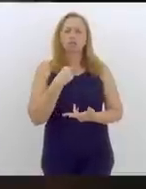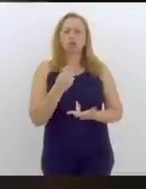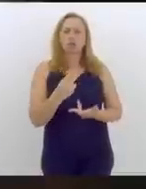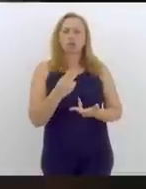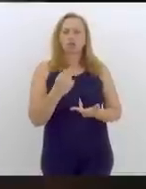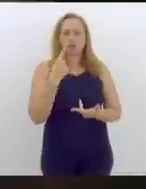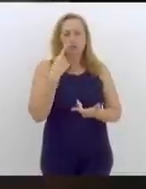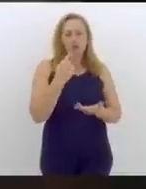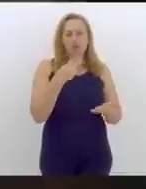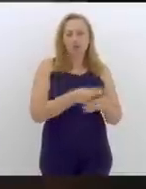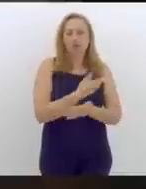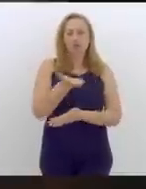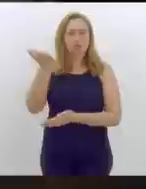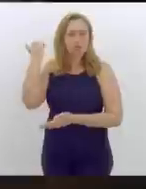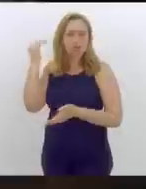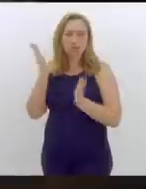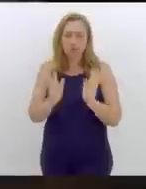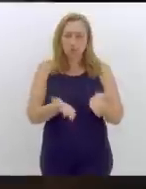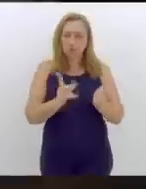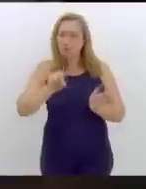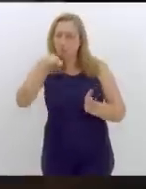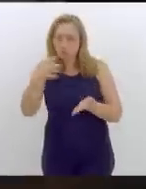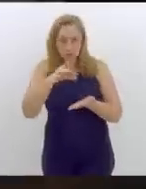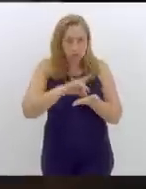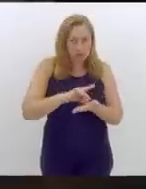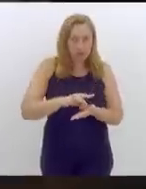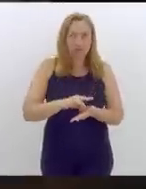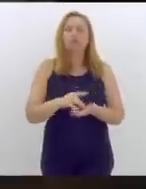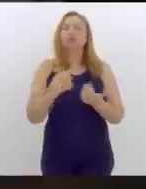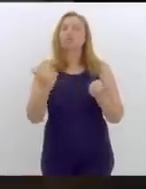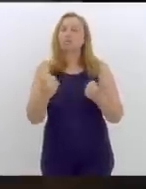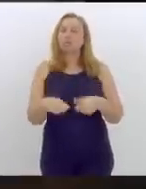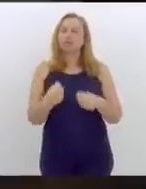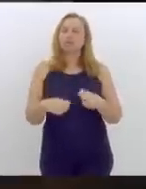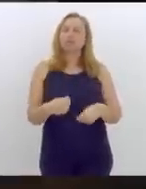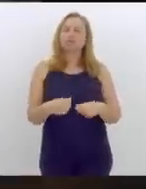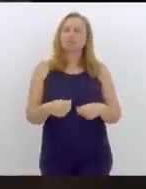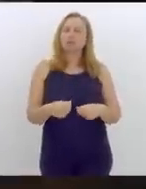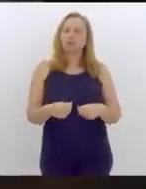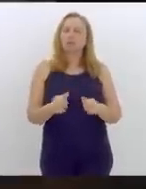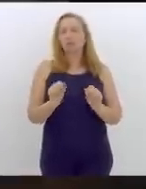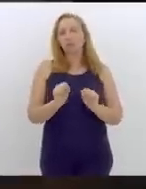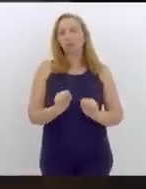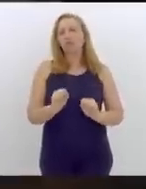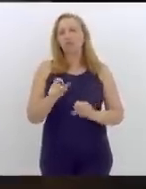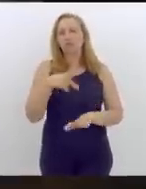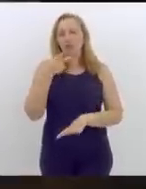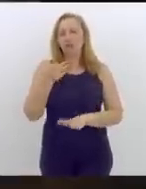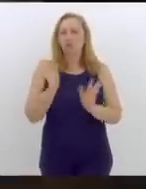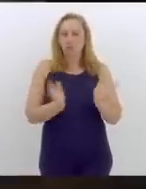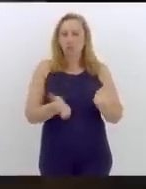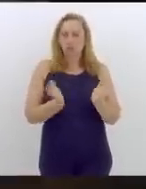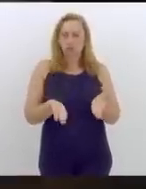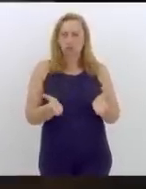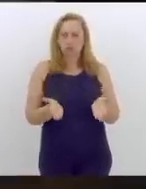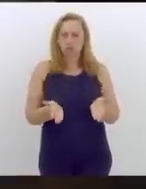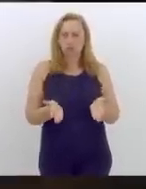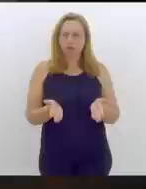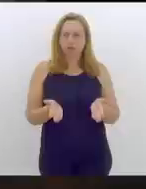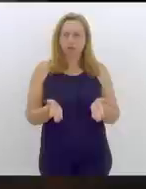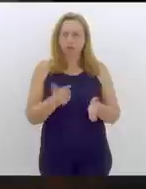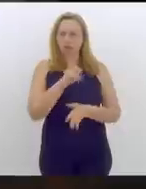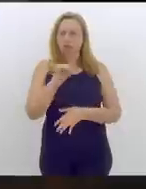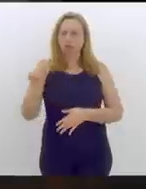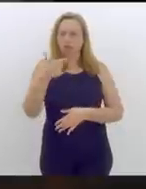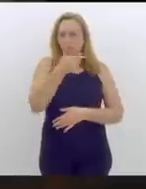no passado e vemos hoje outra realidade Então temos que trateiro que eu posso falar hoje é do